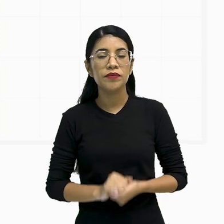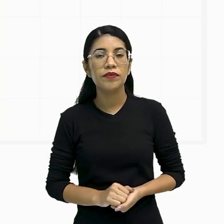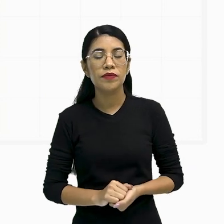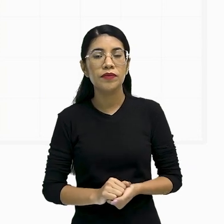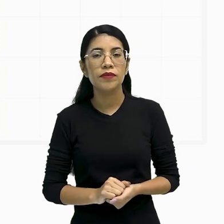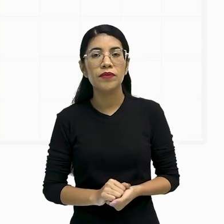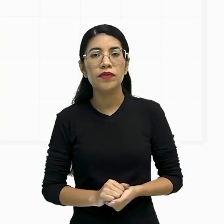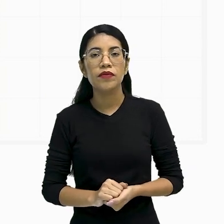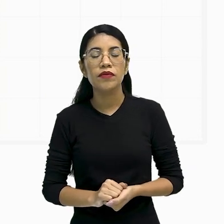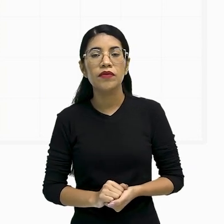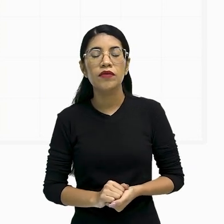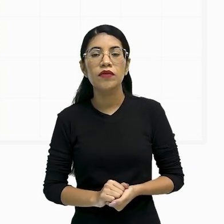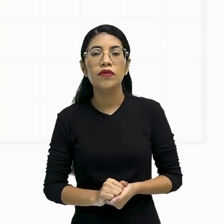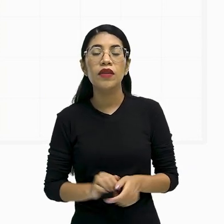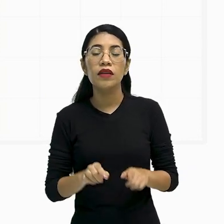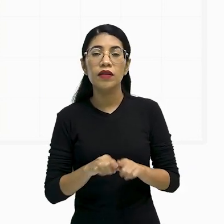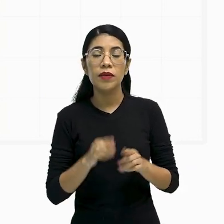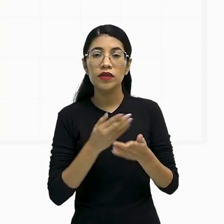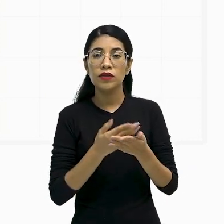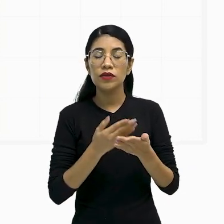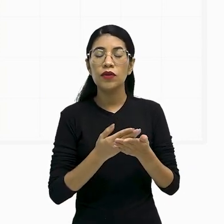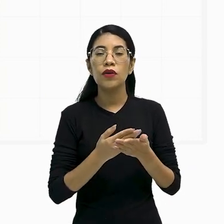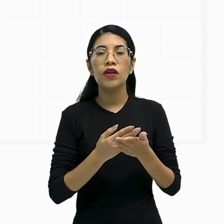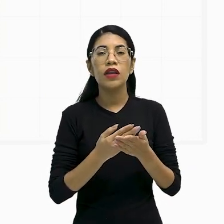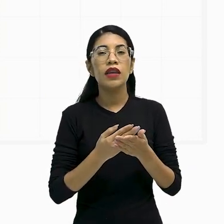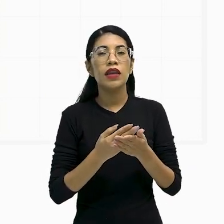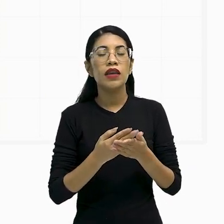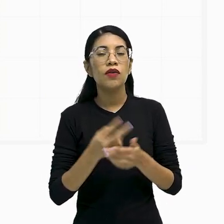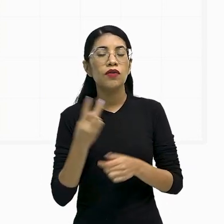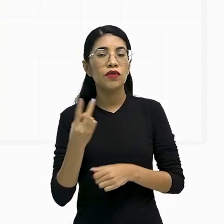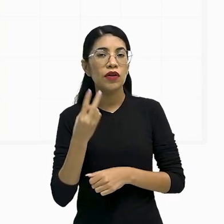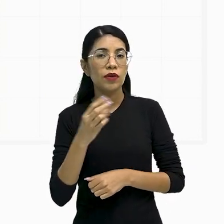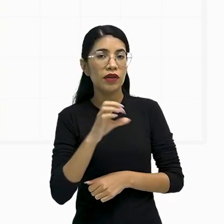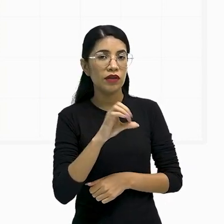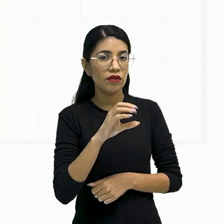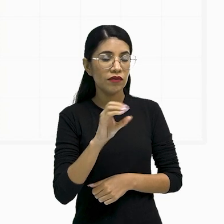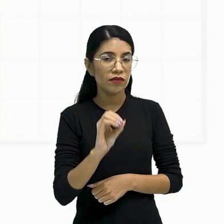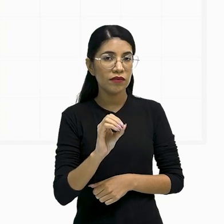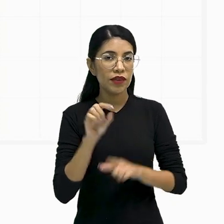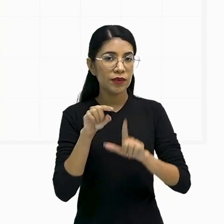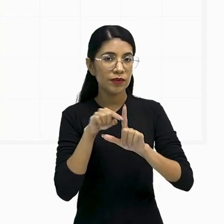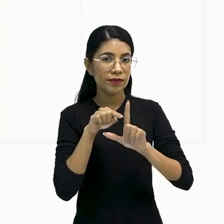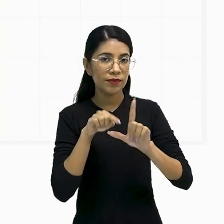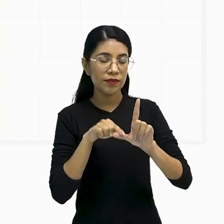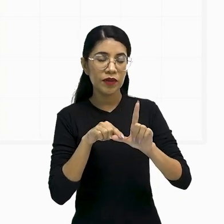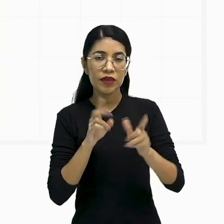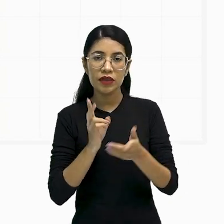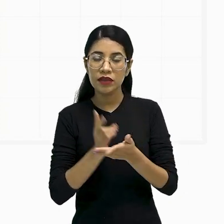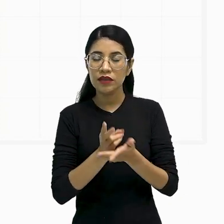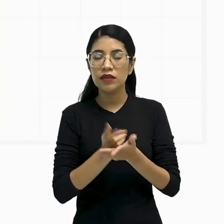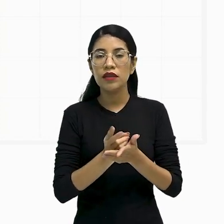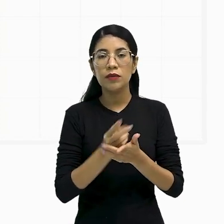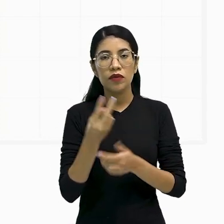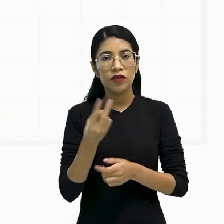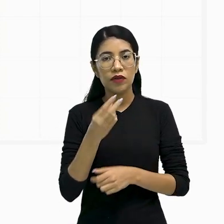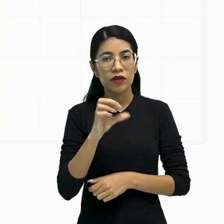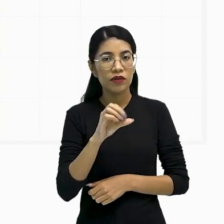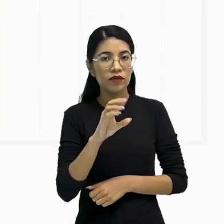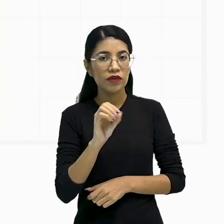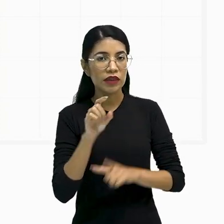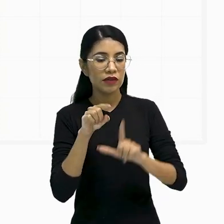nós já vimos que ele vale 90 graus. Beleza? Todo ângulo reto ele vale 90